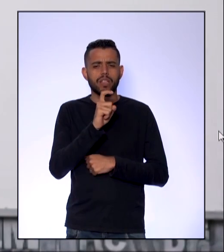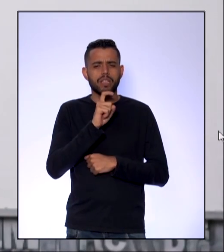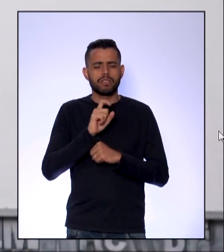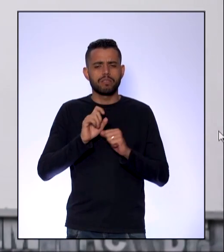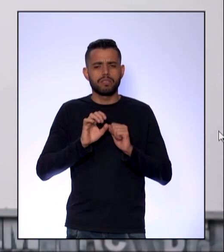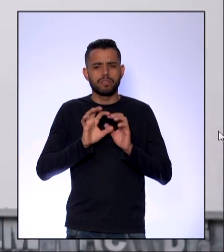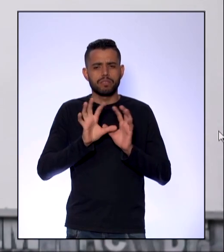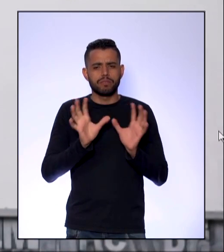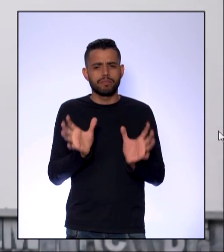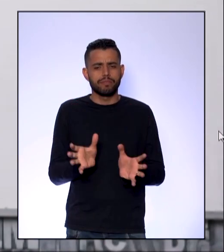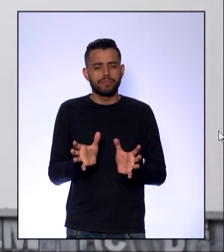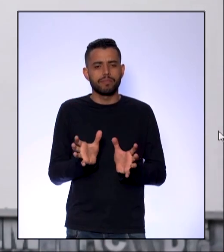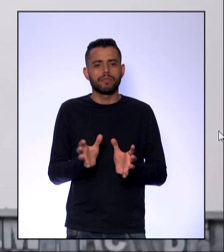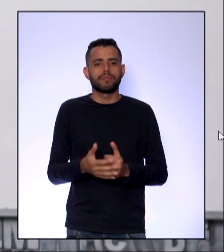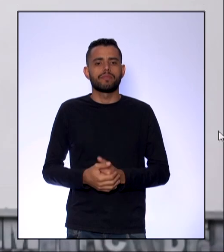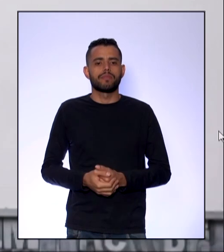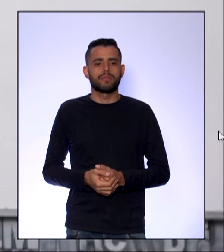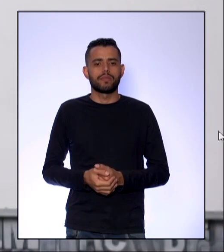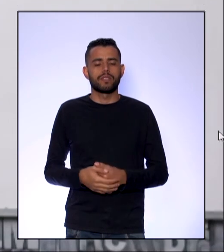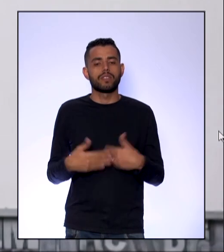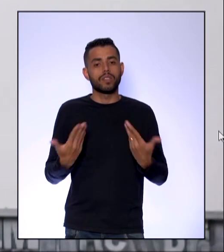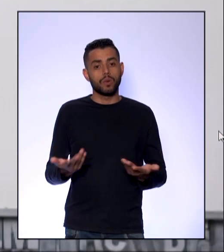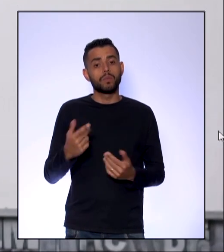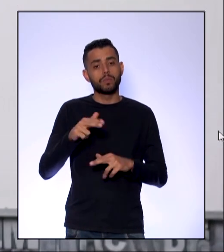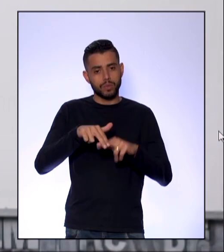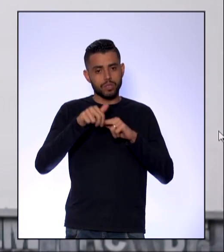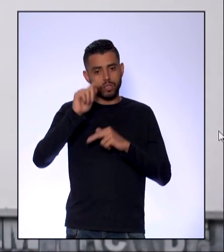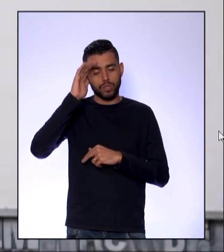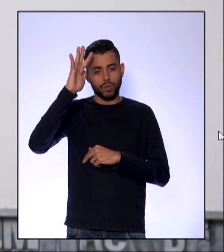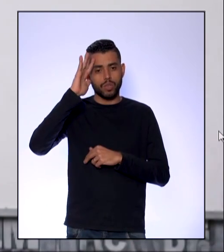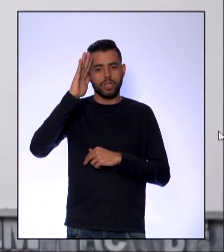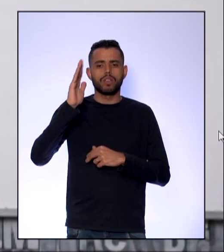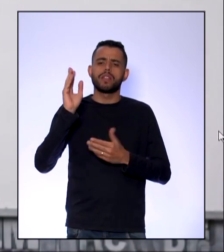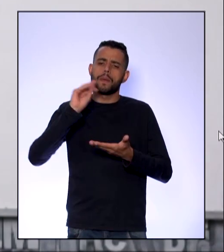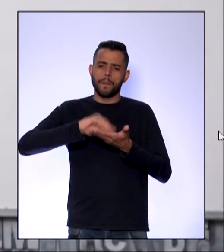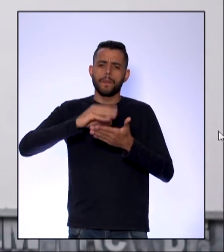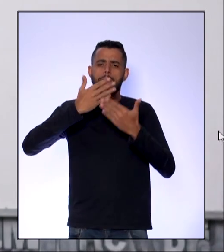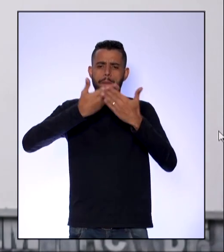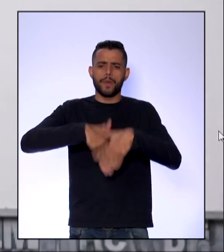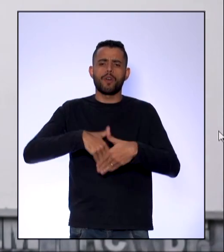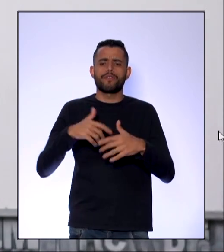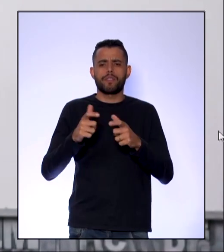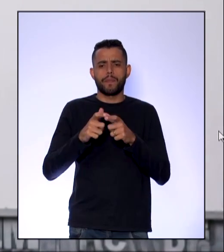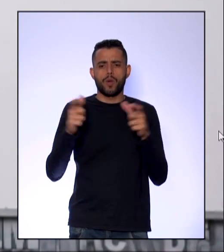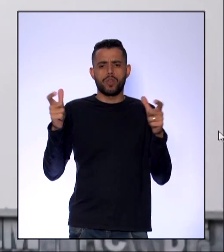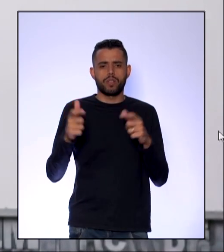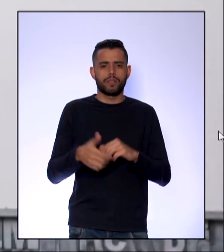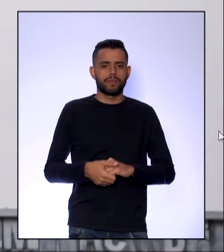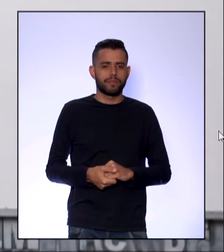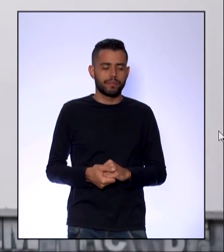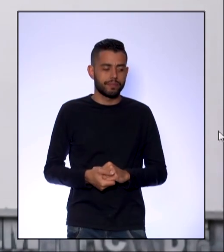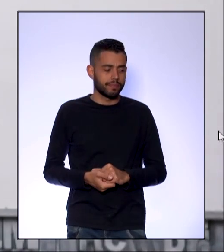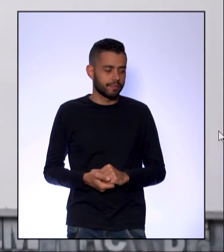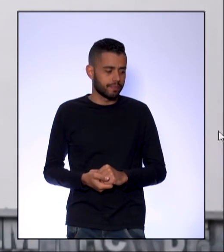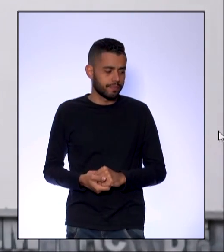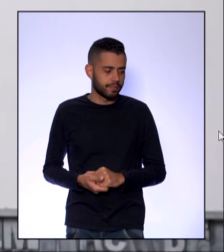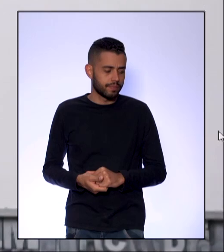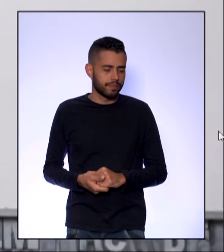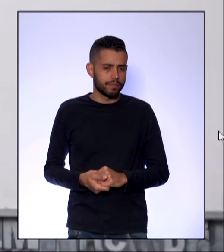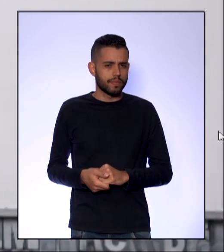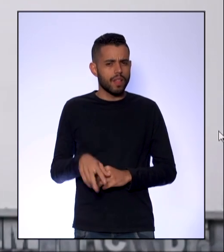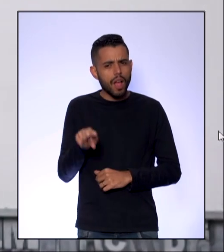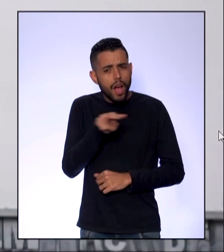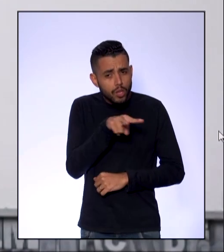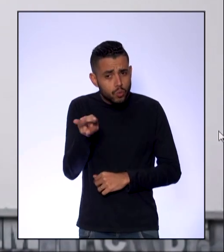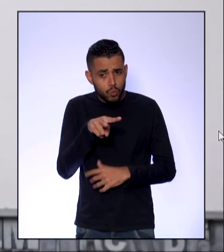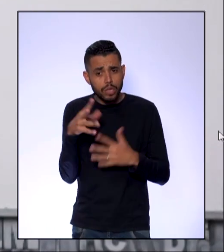teoria pelo Estreito de Bering acaba aparecendo um pouco mais nas provas do nosso país. As duas são aceitas? Que